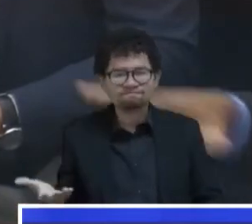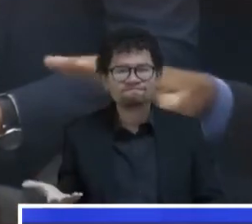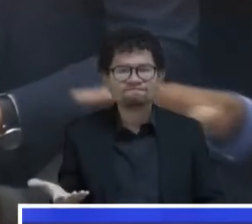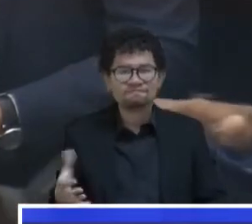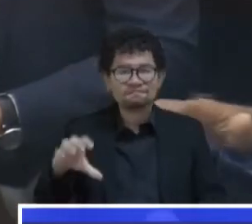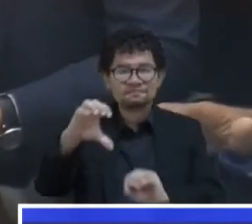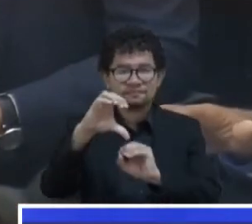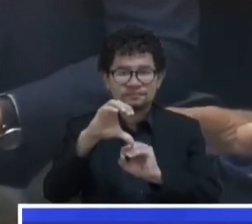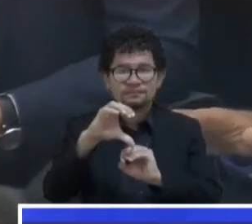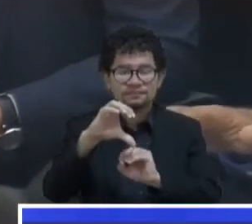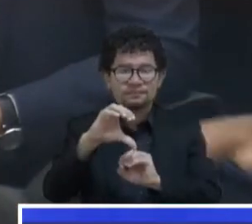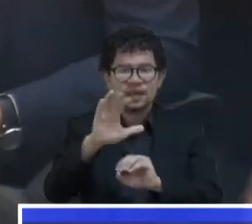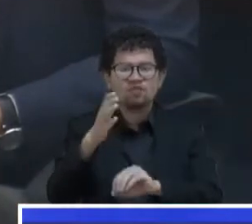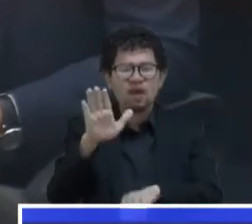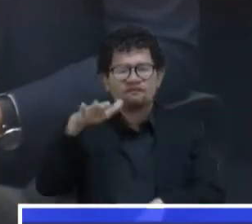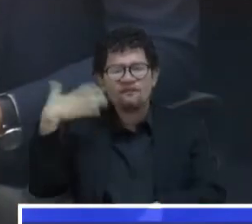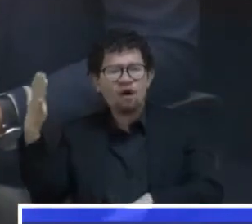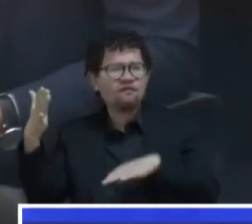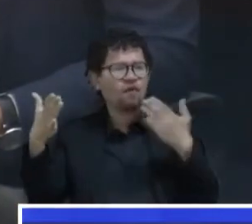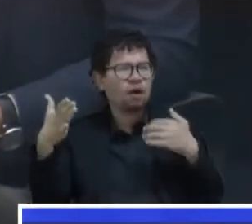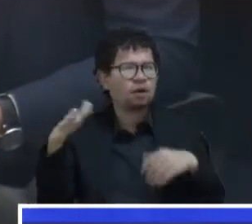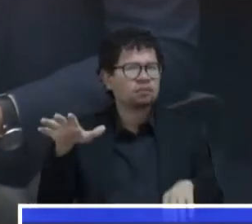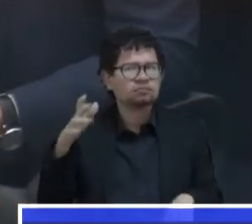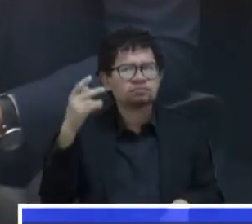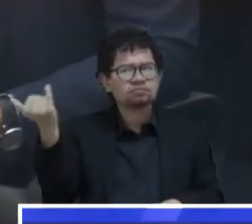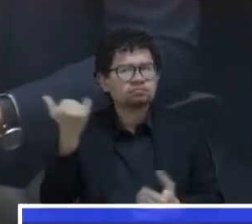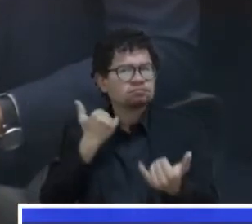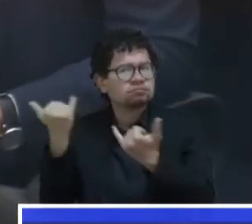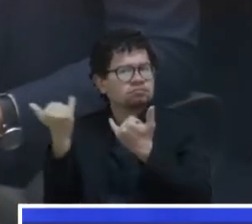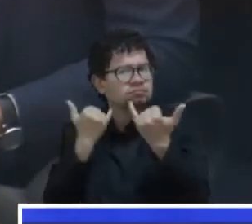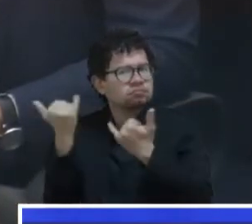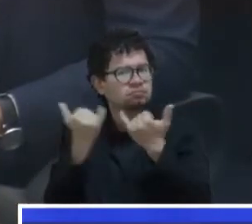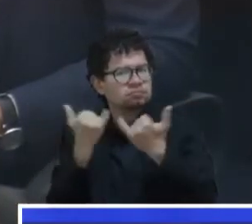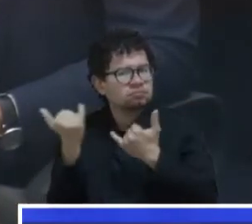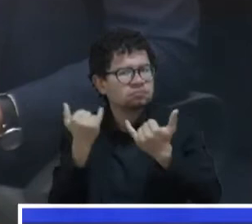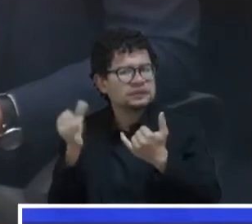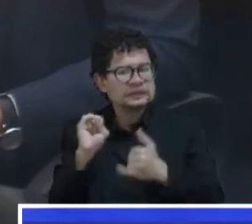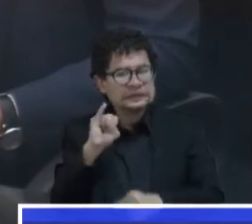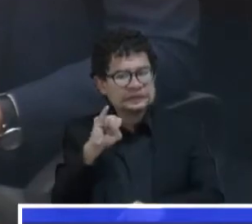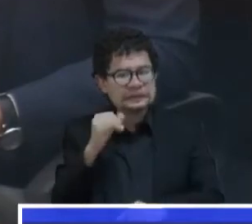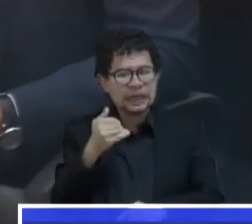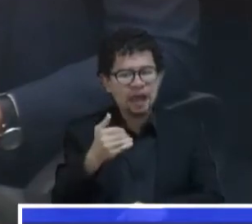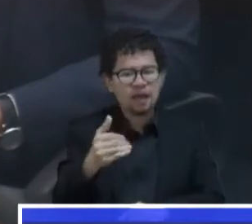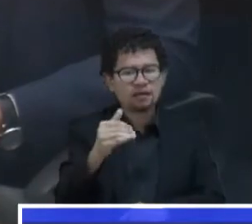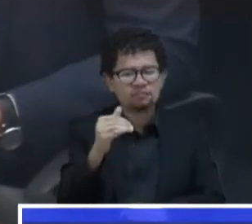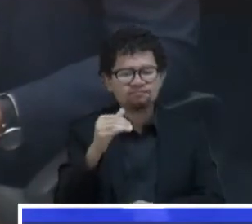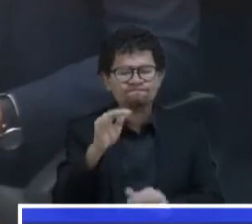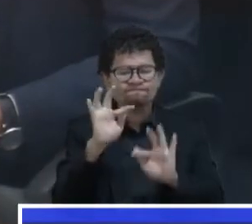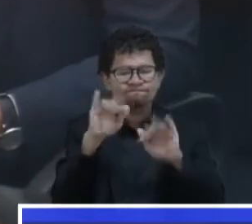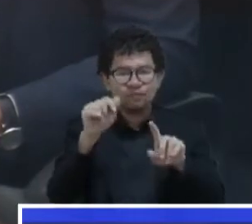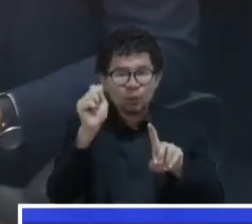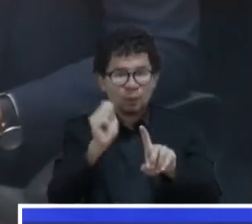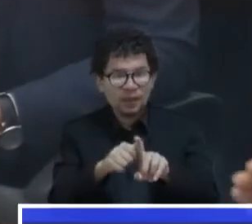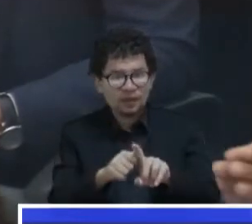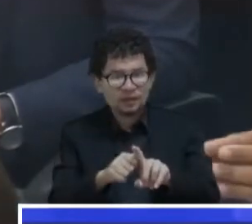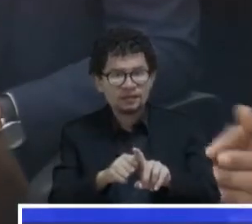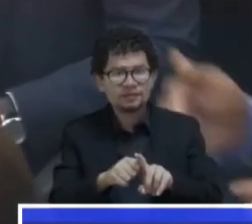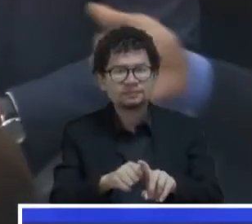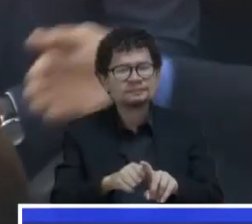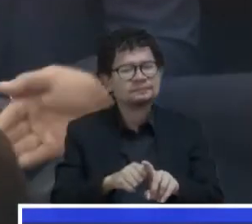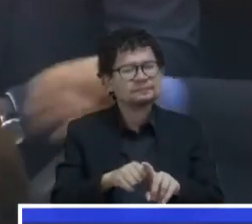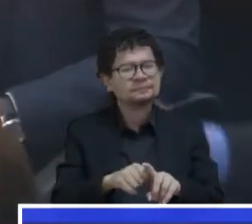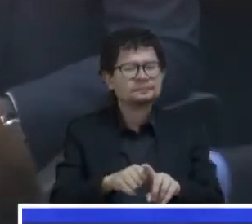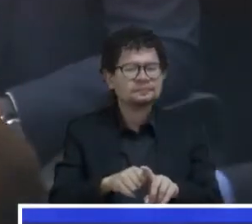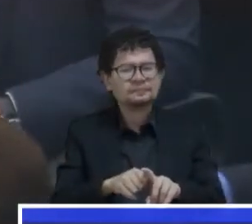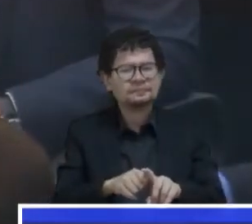aqui nos bastidores, se vir até o final do mês, até a última quarta do mês, alguém